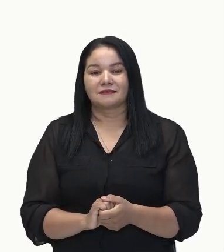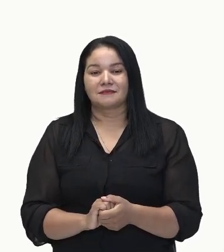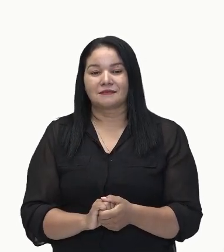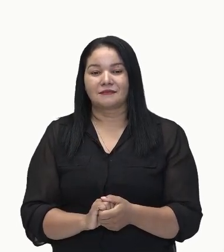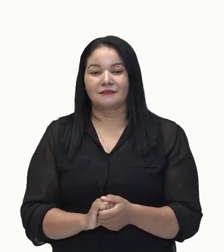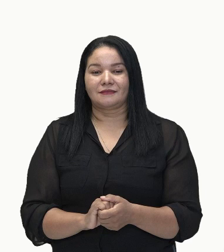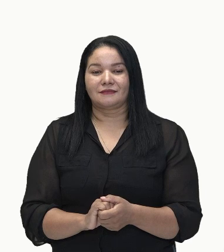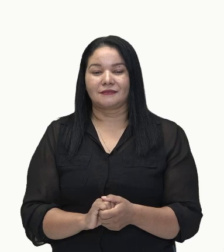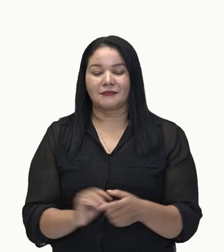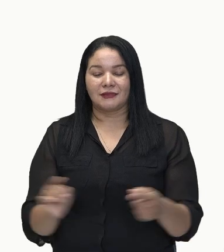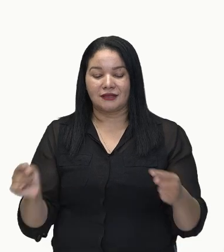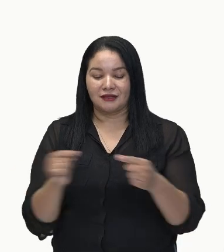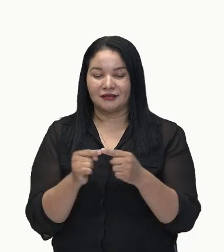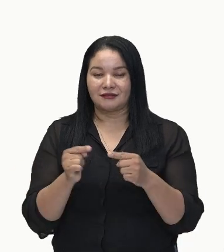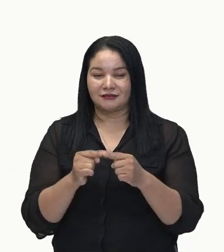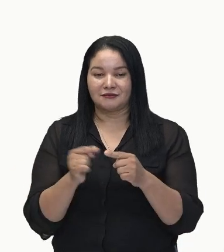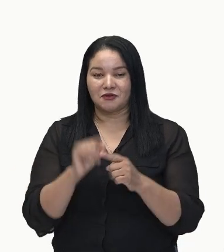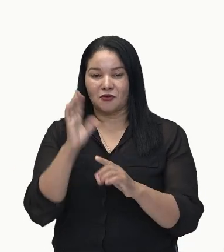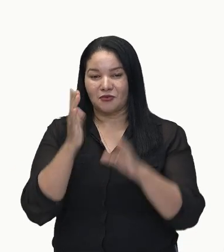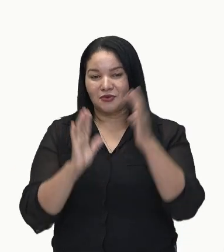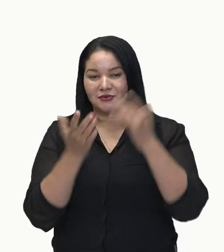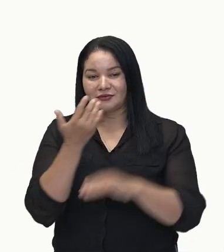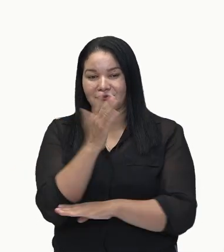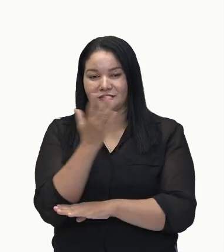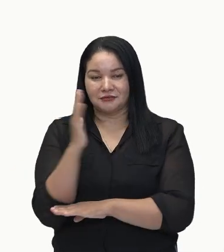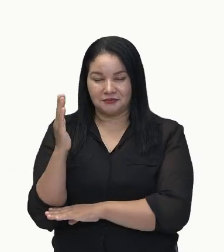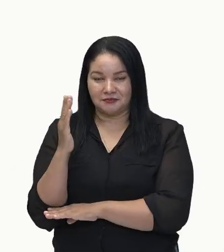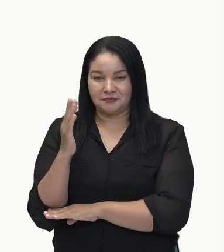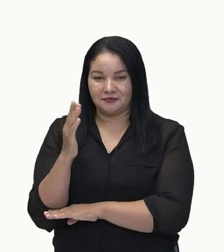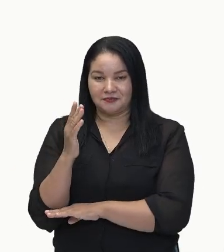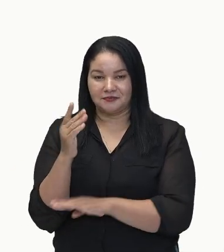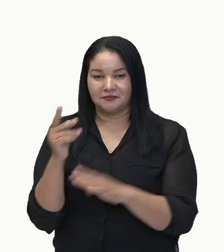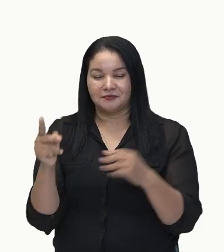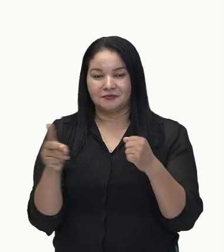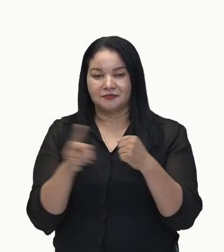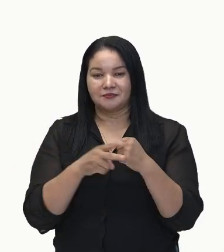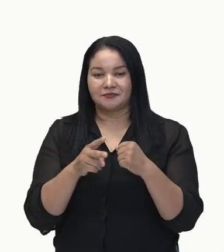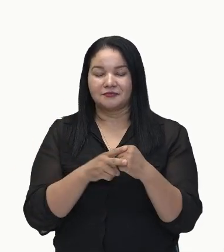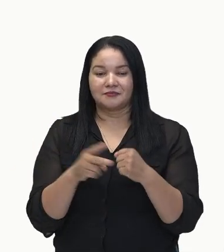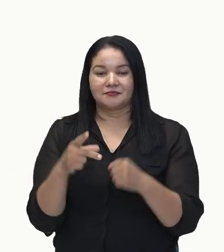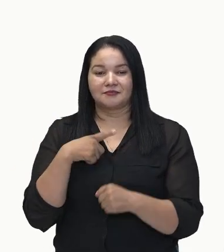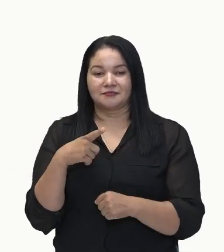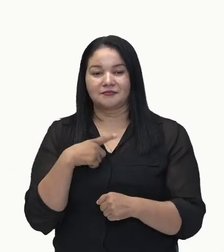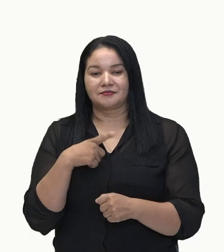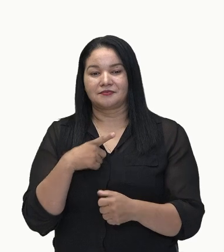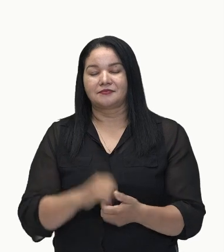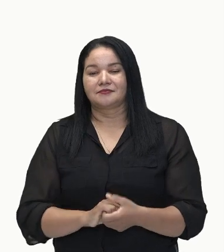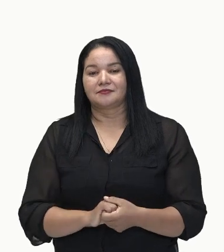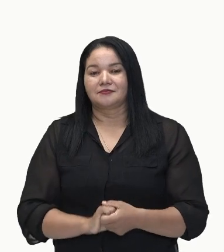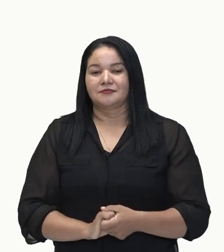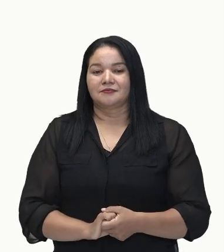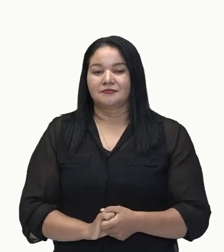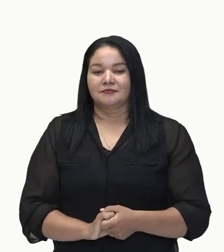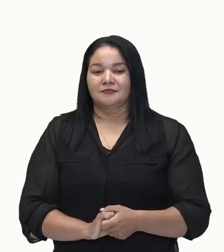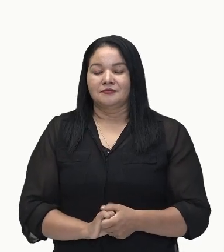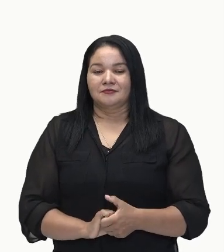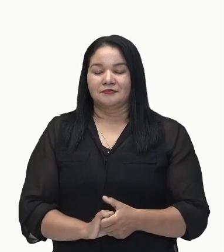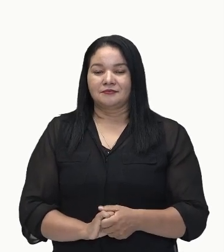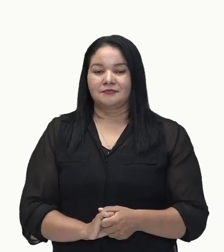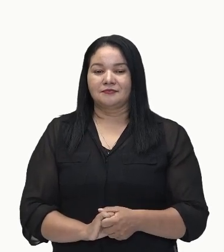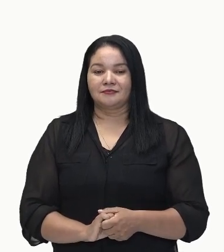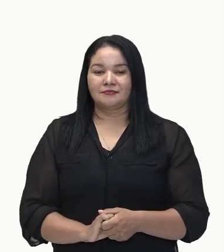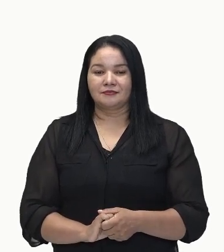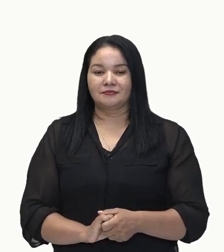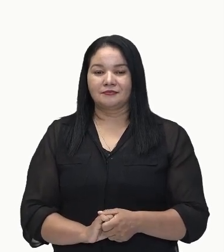fenômeno da natureza, verbo haver com sentido de existir. Existem boas palestras no Congresso, ok? Então, quando